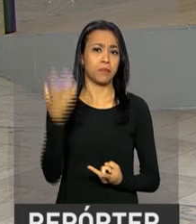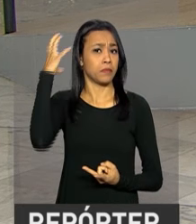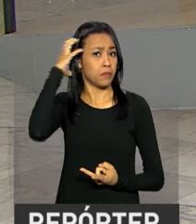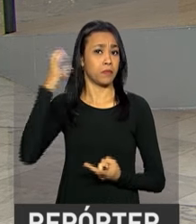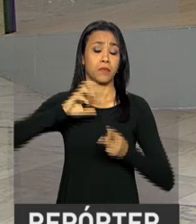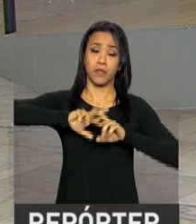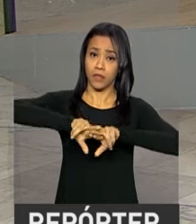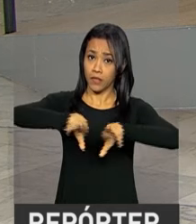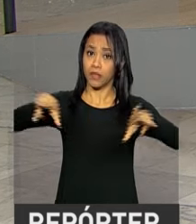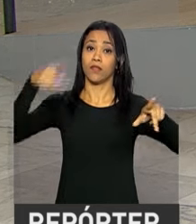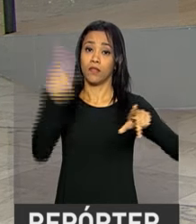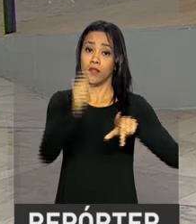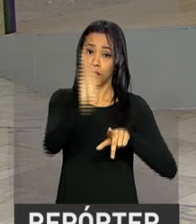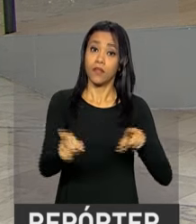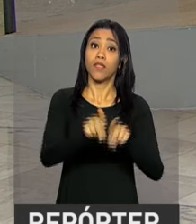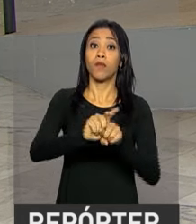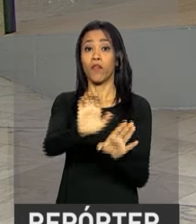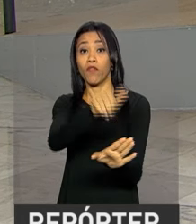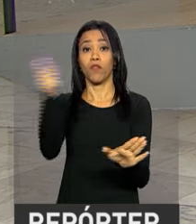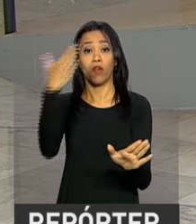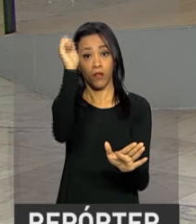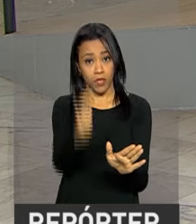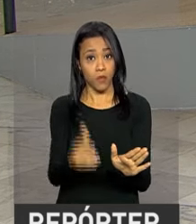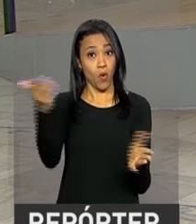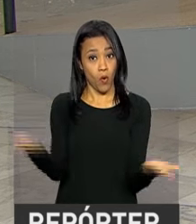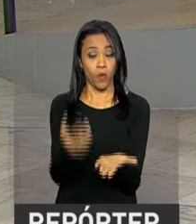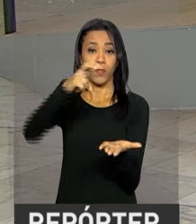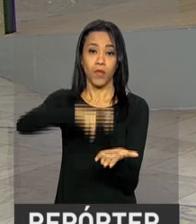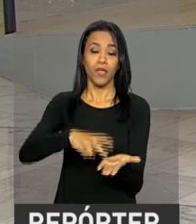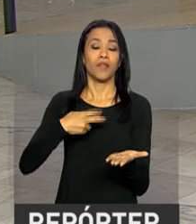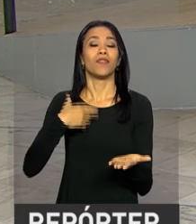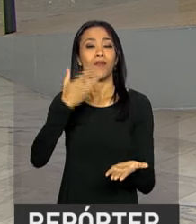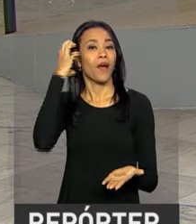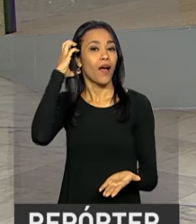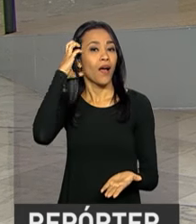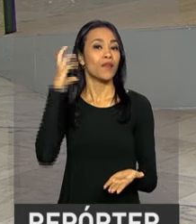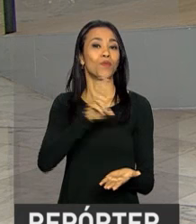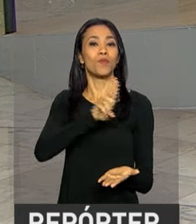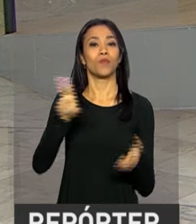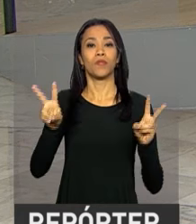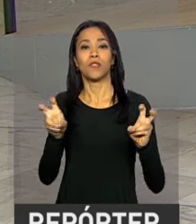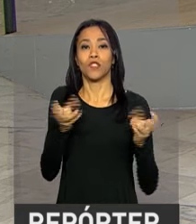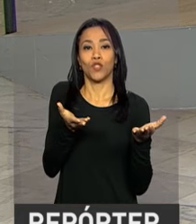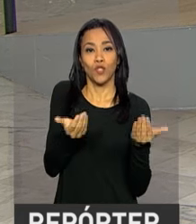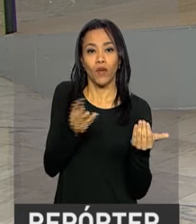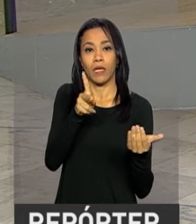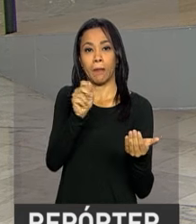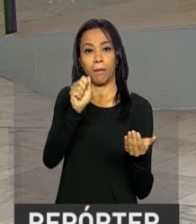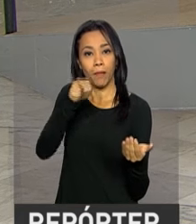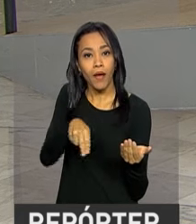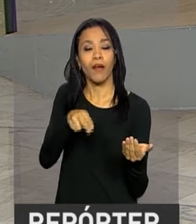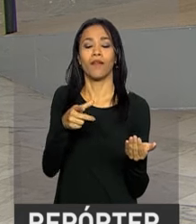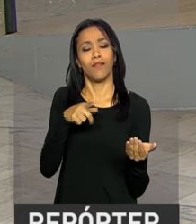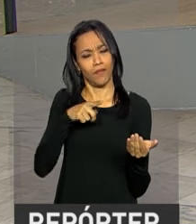nacionais e internacionais agora pela manhã o presidente deu uma entrevista a rádio Jovem Pan ele afirmou que o governo tem